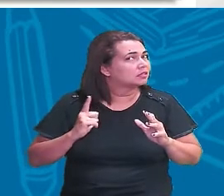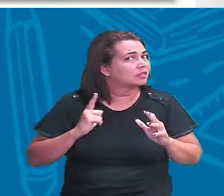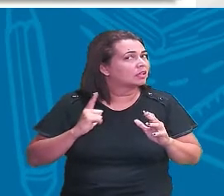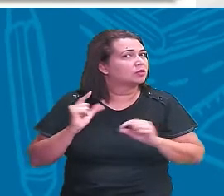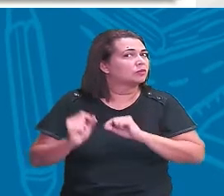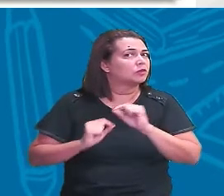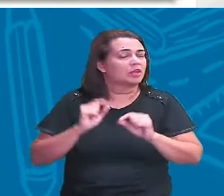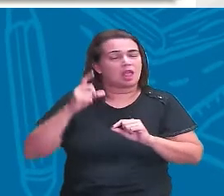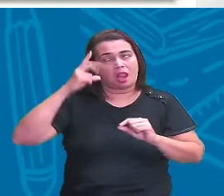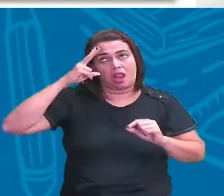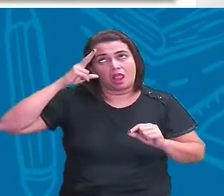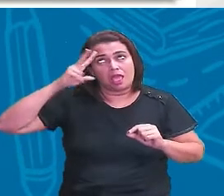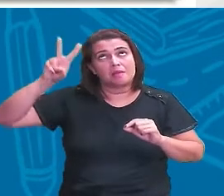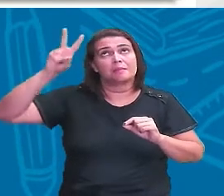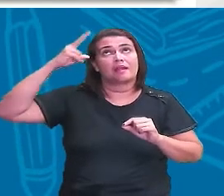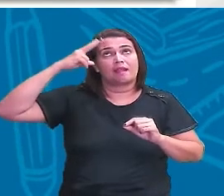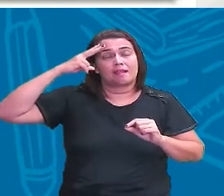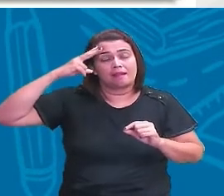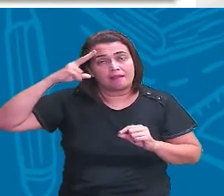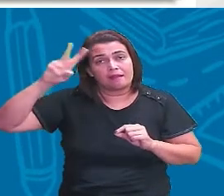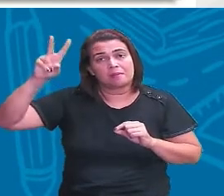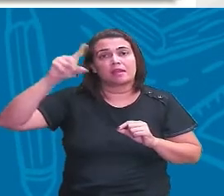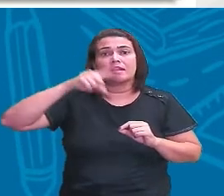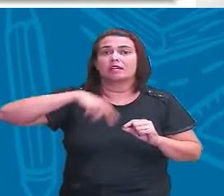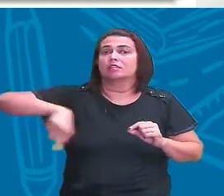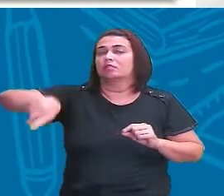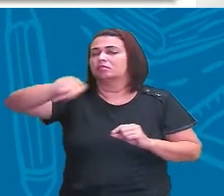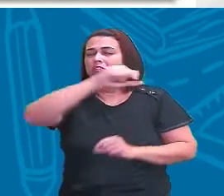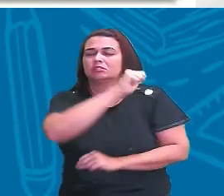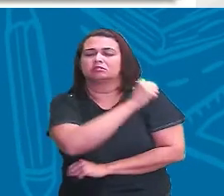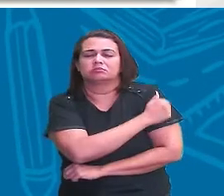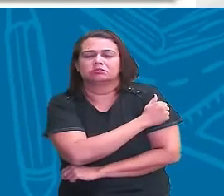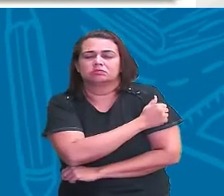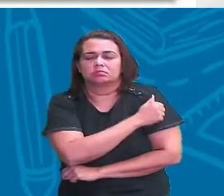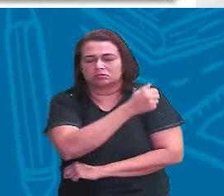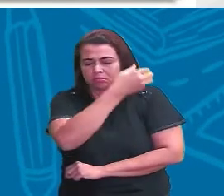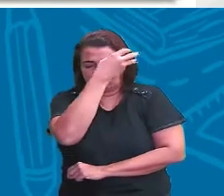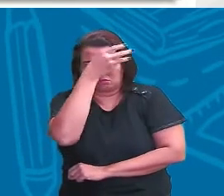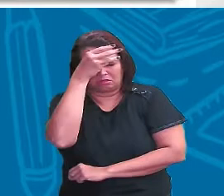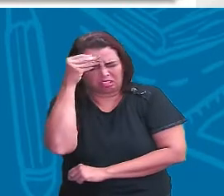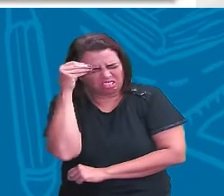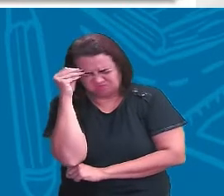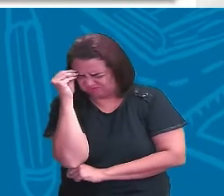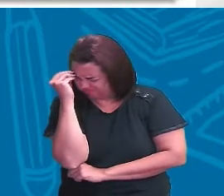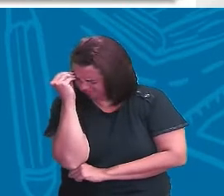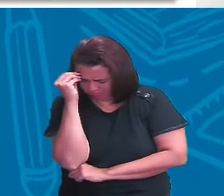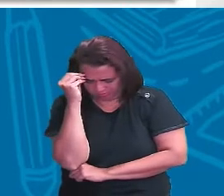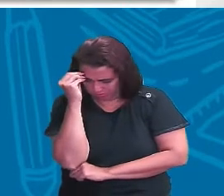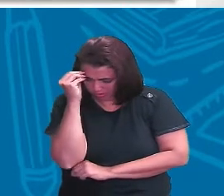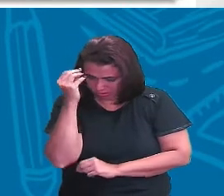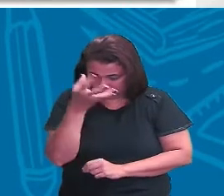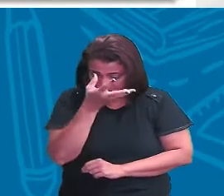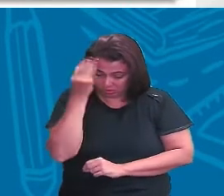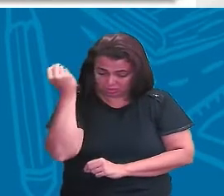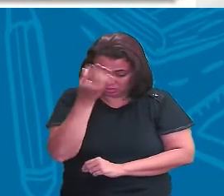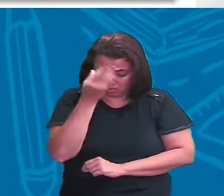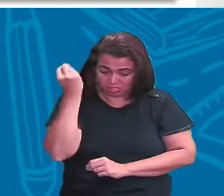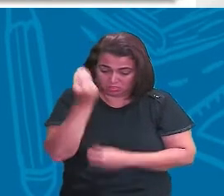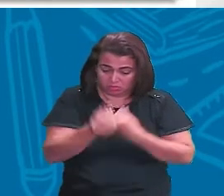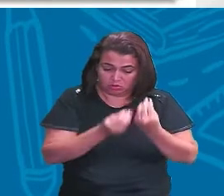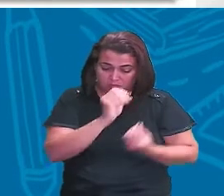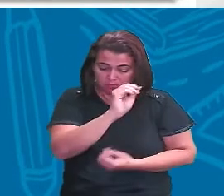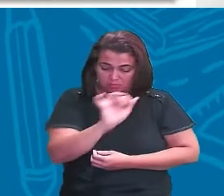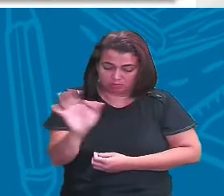retornar aí para lembrar. Né, para algum aluno que esqueceu, que não lembra mais como é o alfabeto, então é sempre